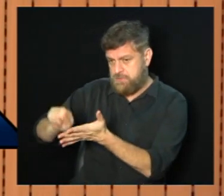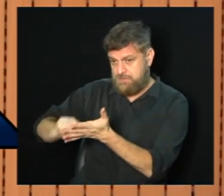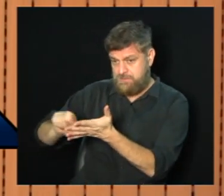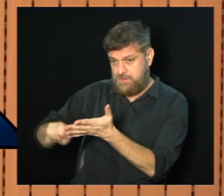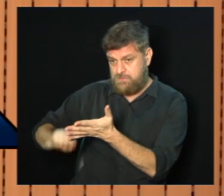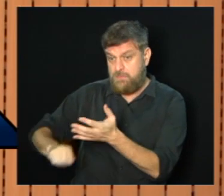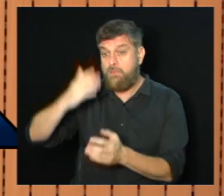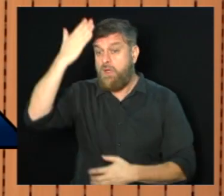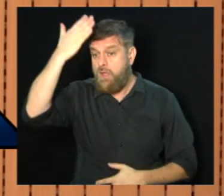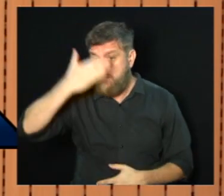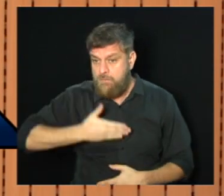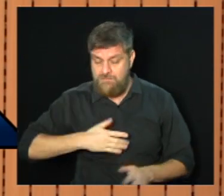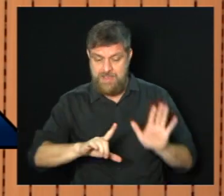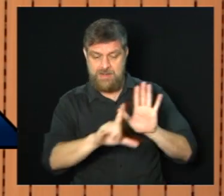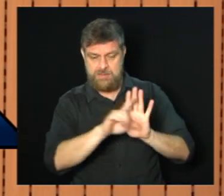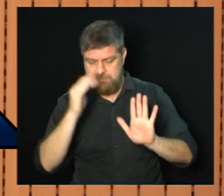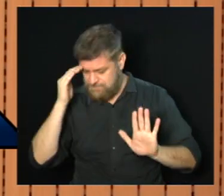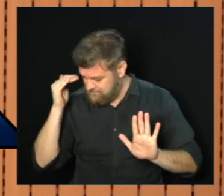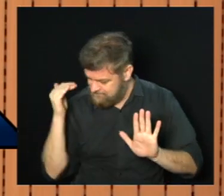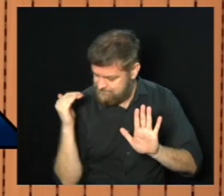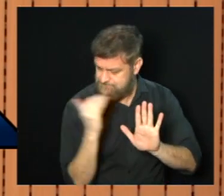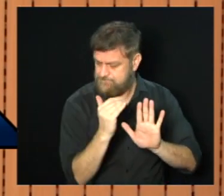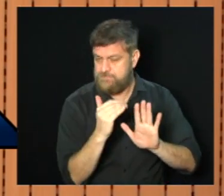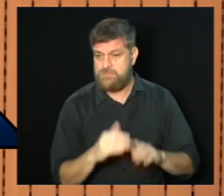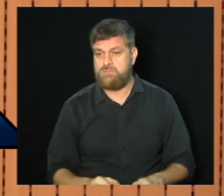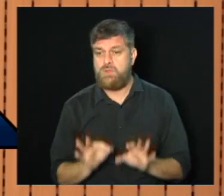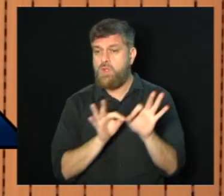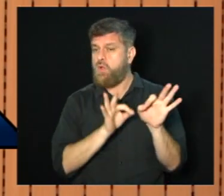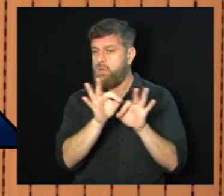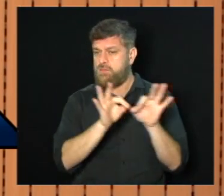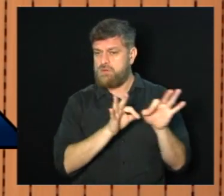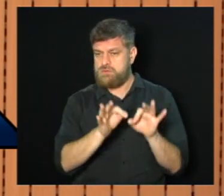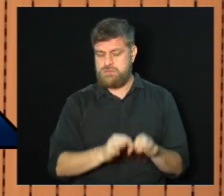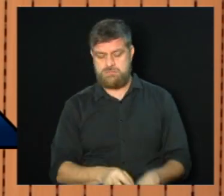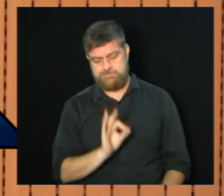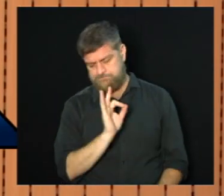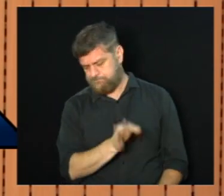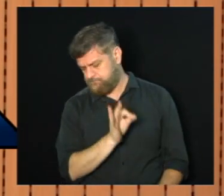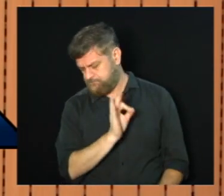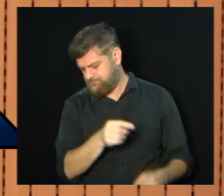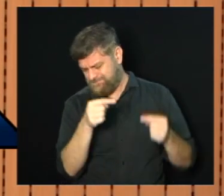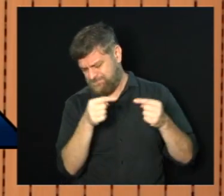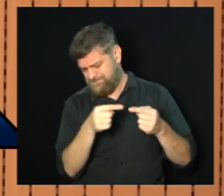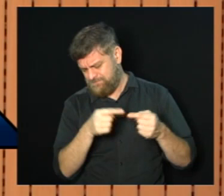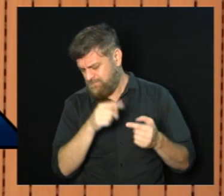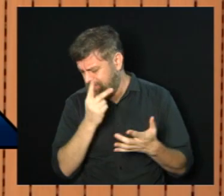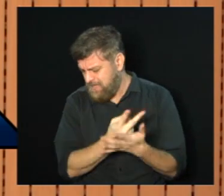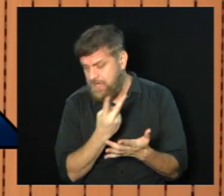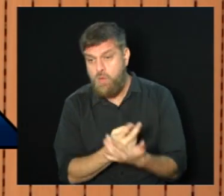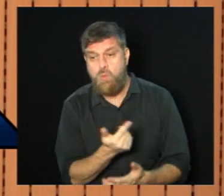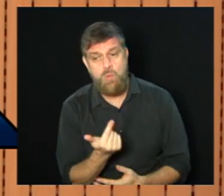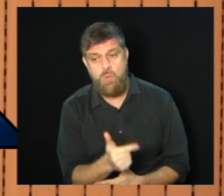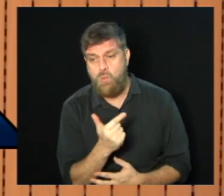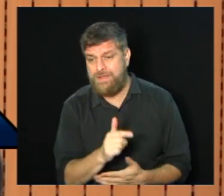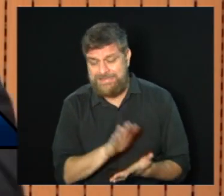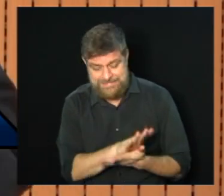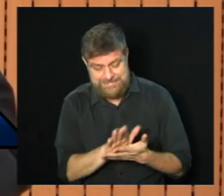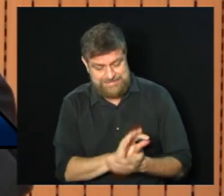de constitucionalidade e legalidade, o projeto não tem nenhum óbice